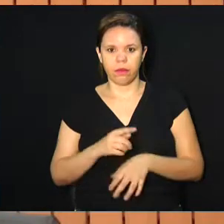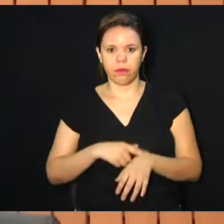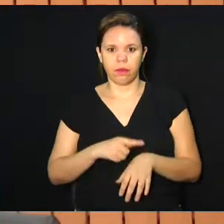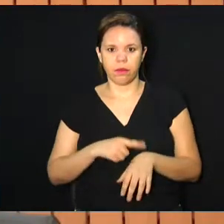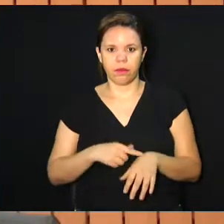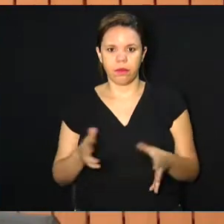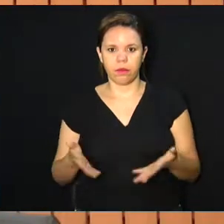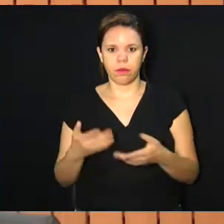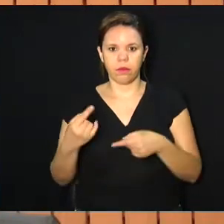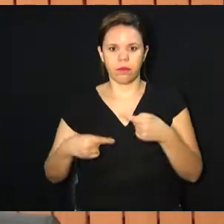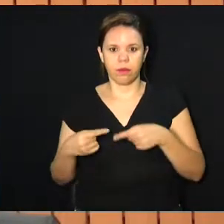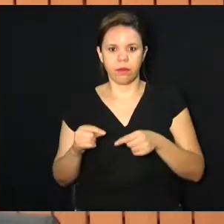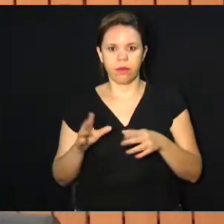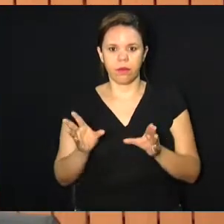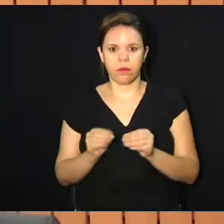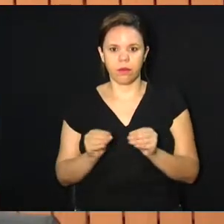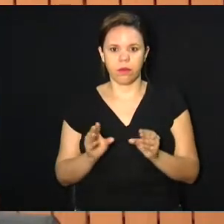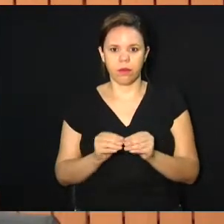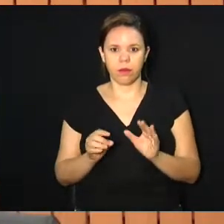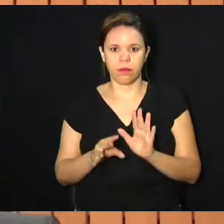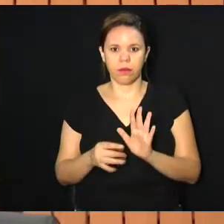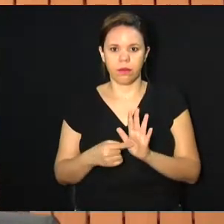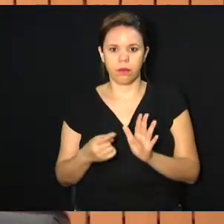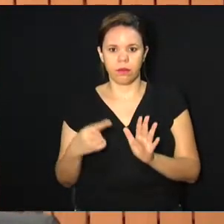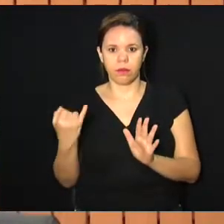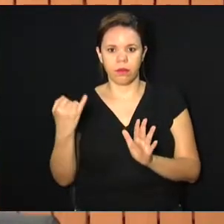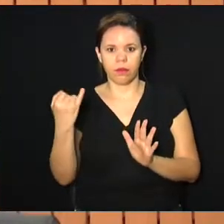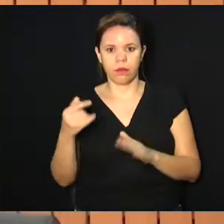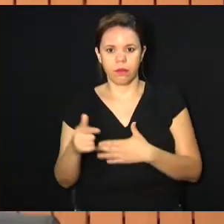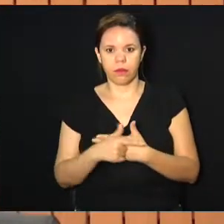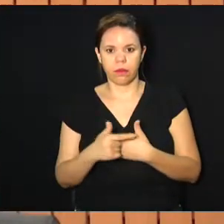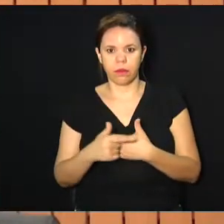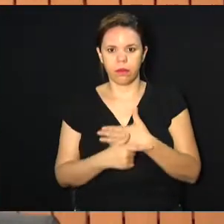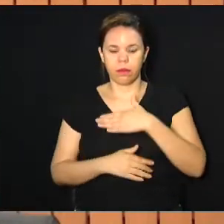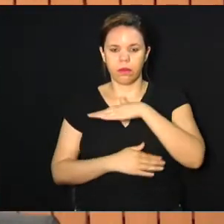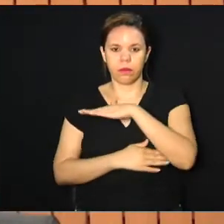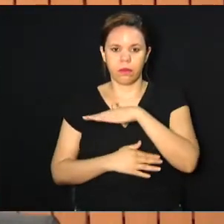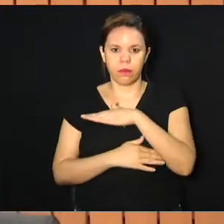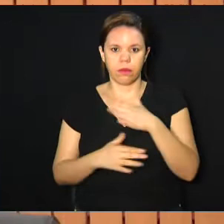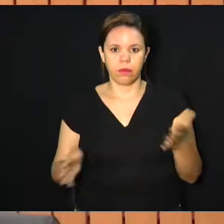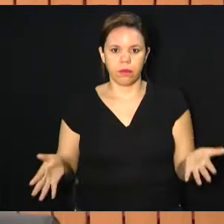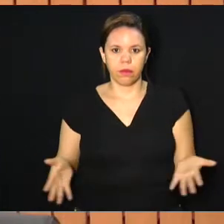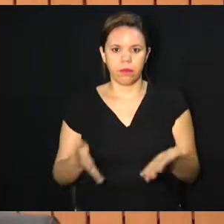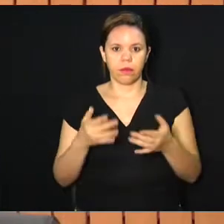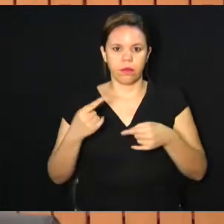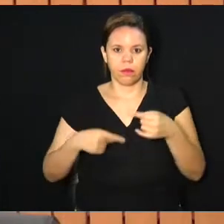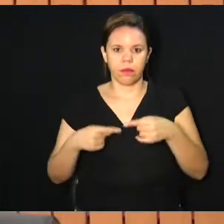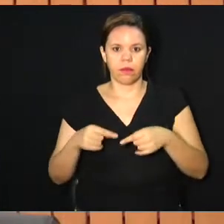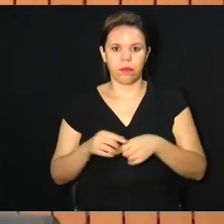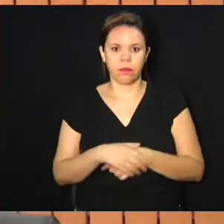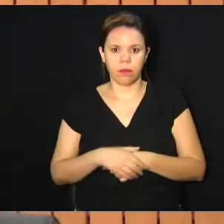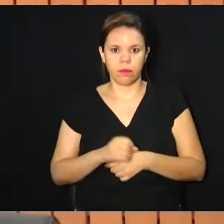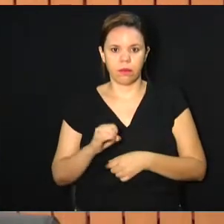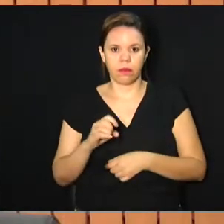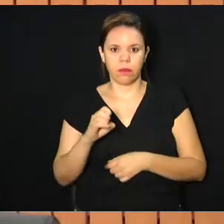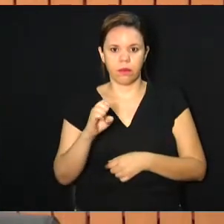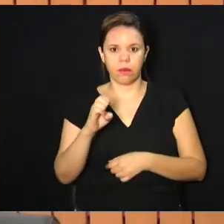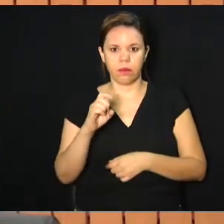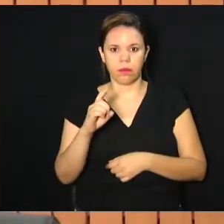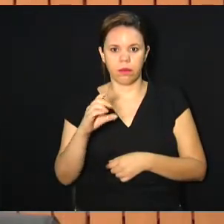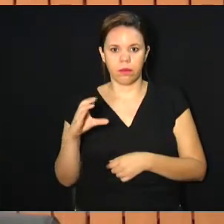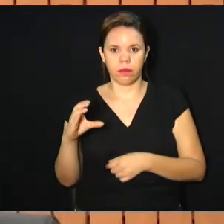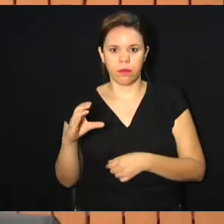esse debate. E, por fim, eu só queria colocar que é importante o papel da Câmara de também promover o debate. Se a ENDEC não fizer